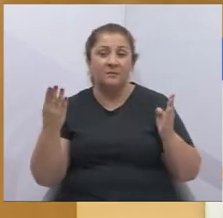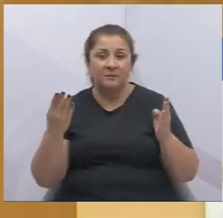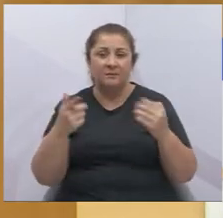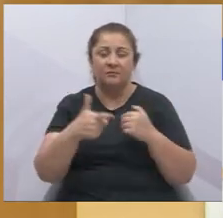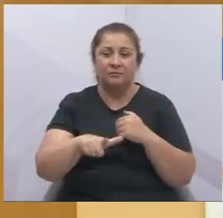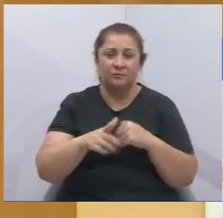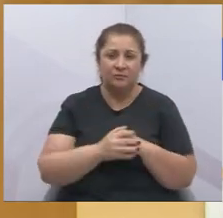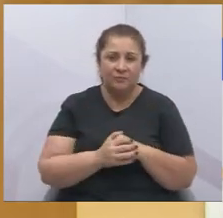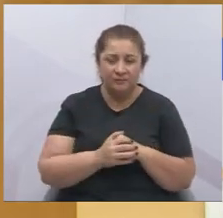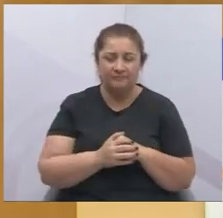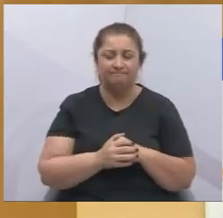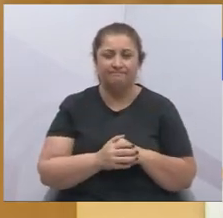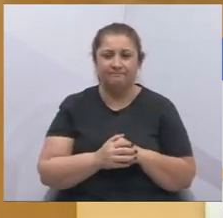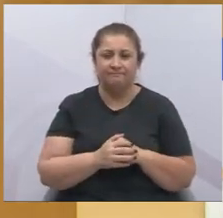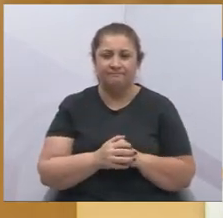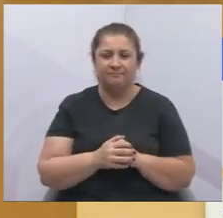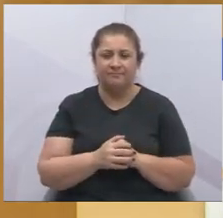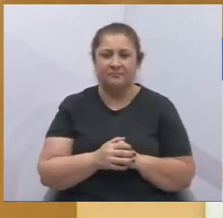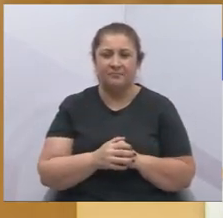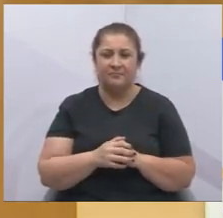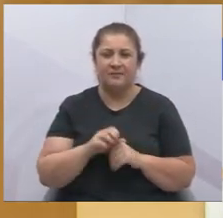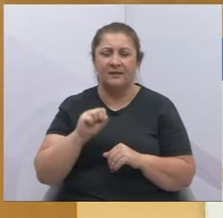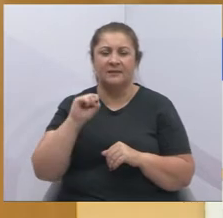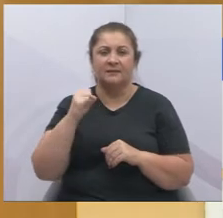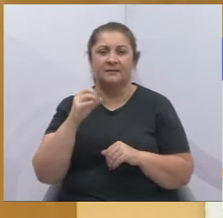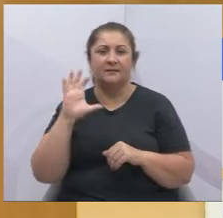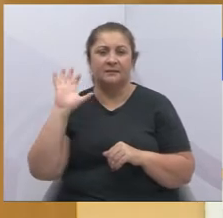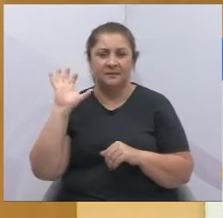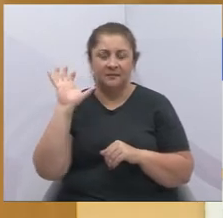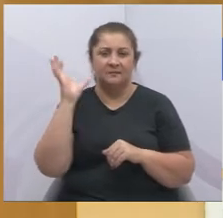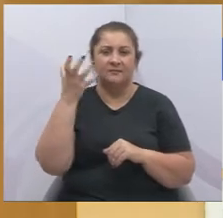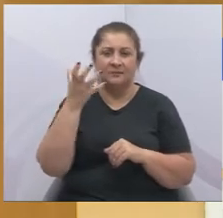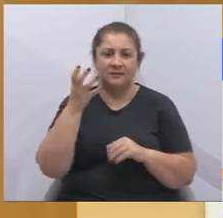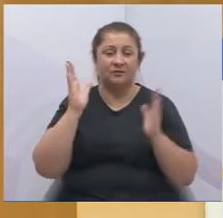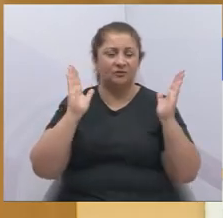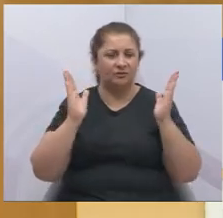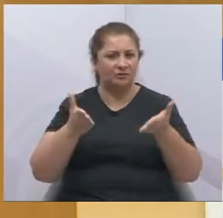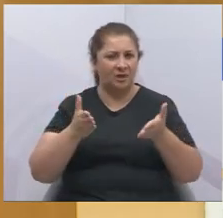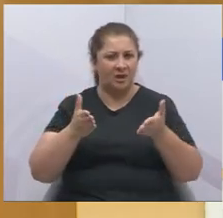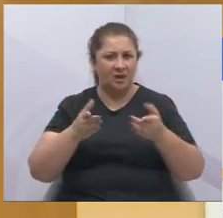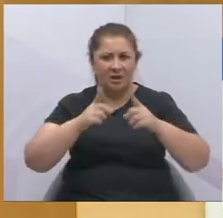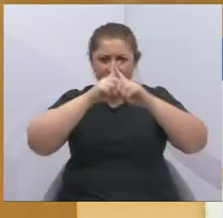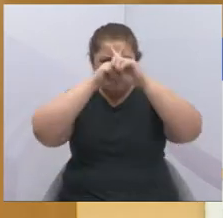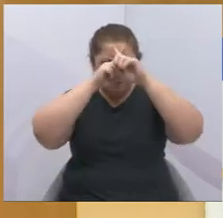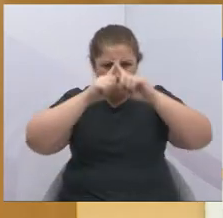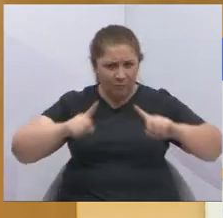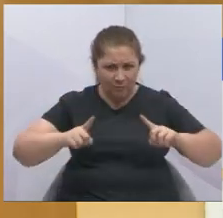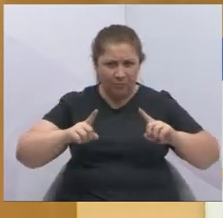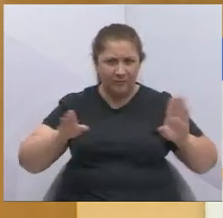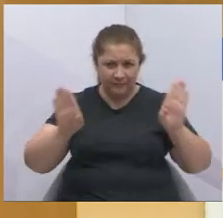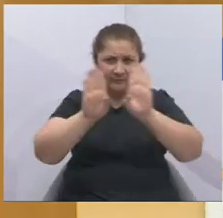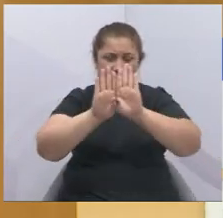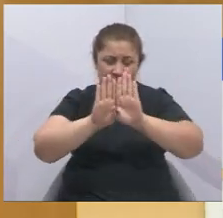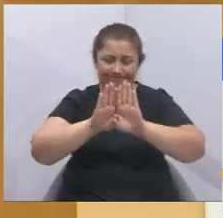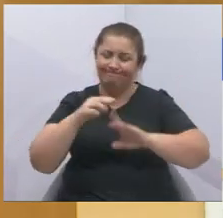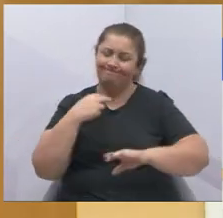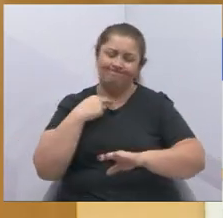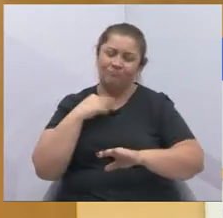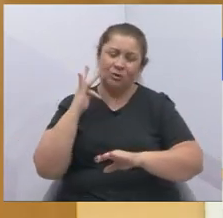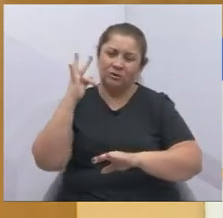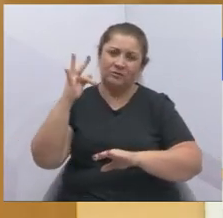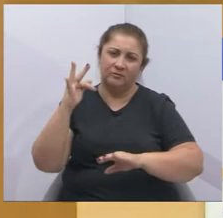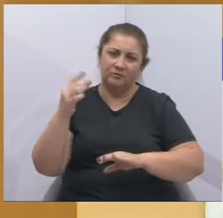de renovação dessa licença no caso de ter sido cassado nos últimos 5 anos. As